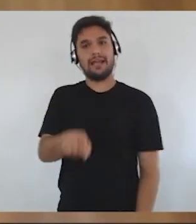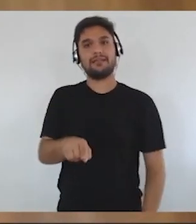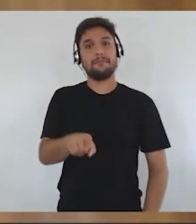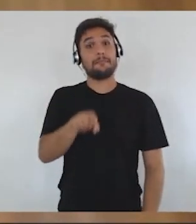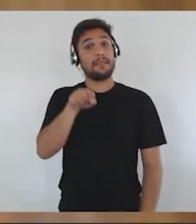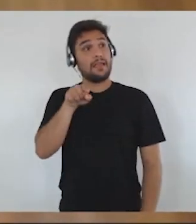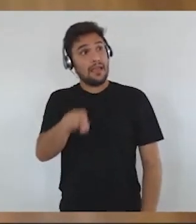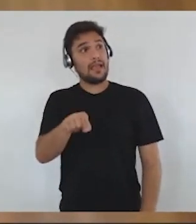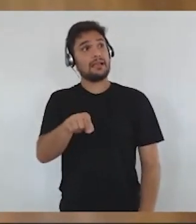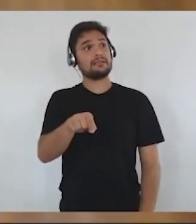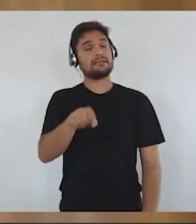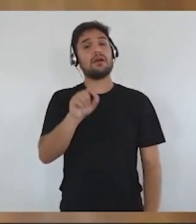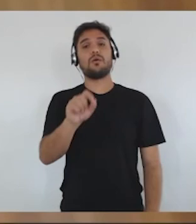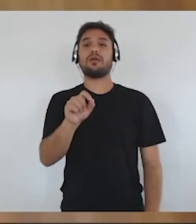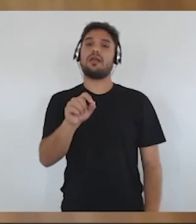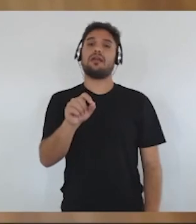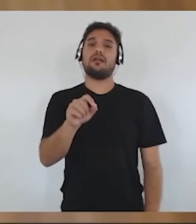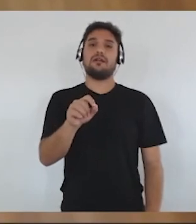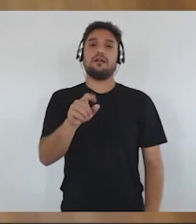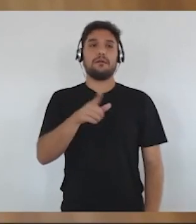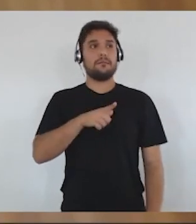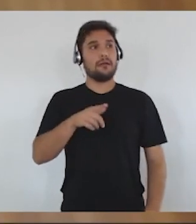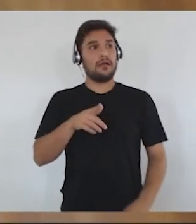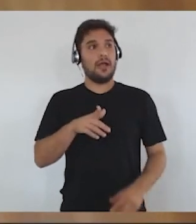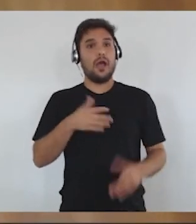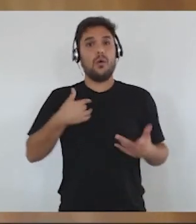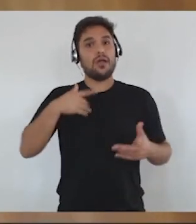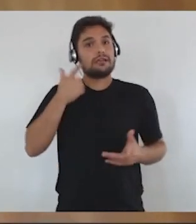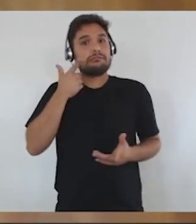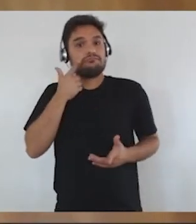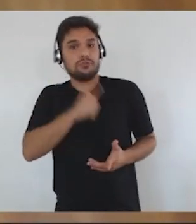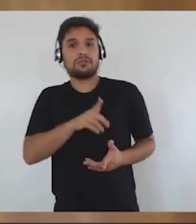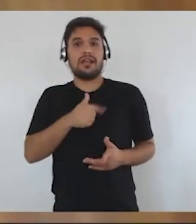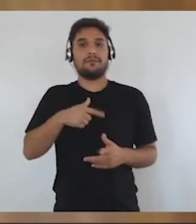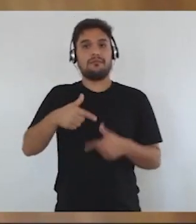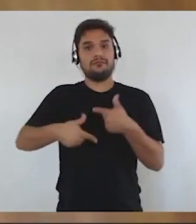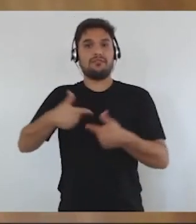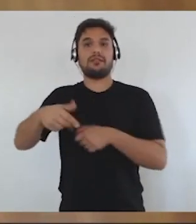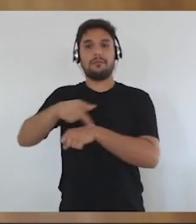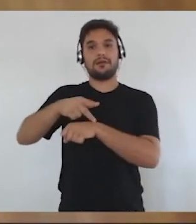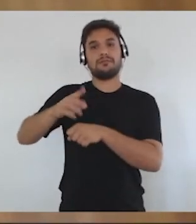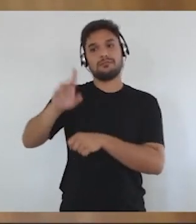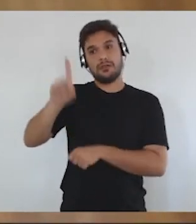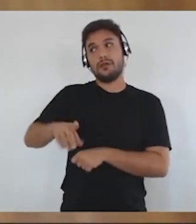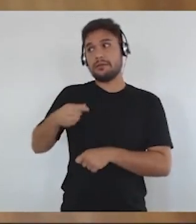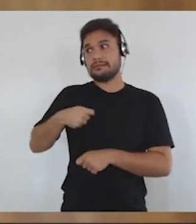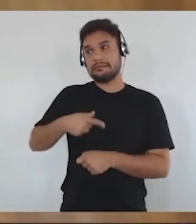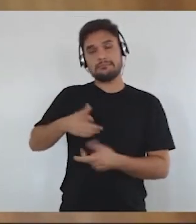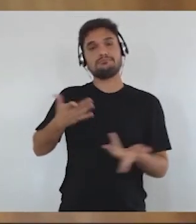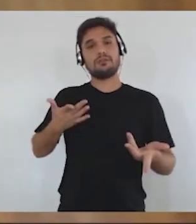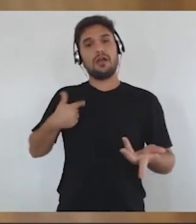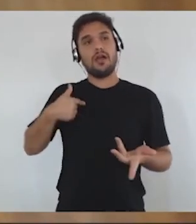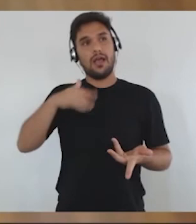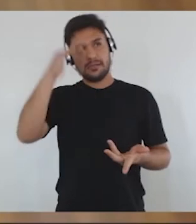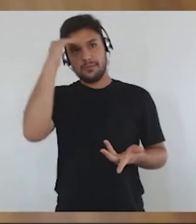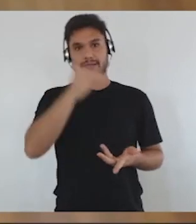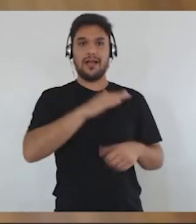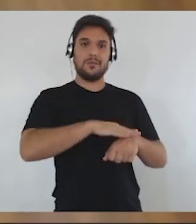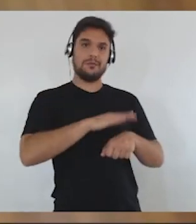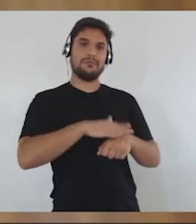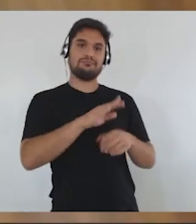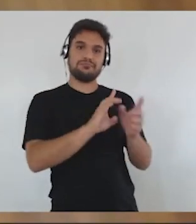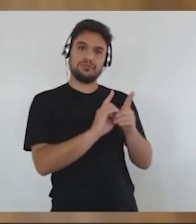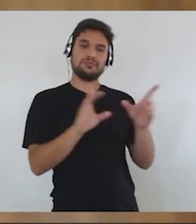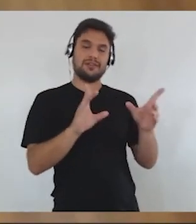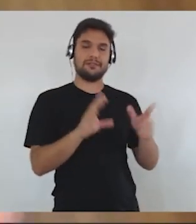Este é o custo de se viver no Estado democrático de direito, e temos que pagar esse preço para viver no Estado democrático